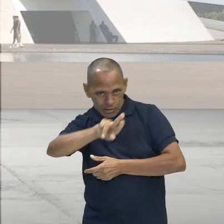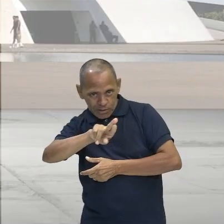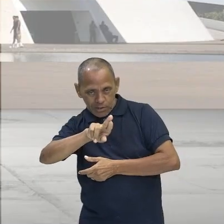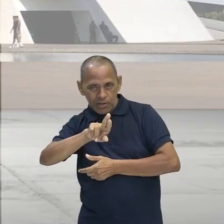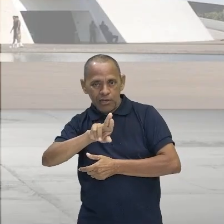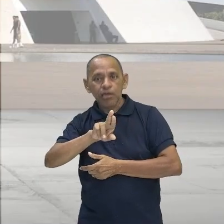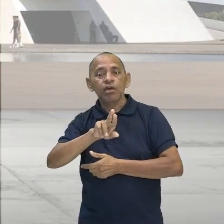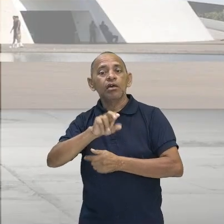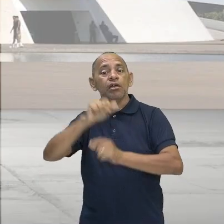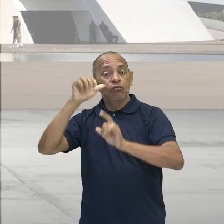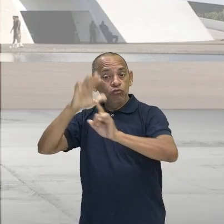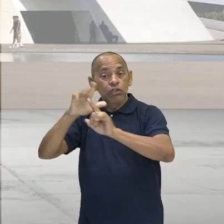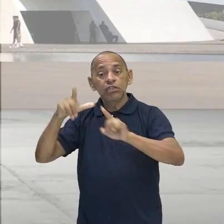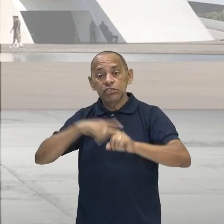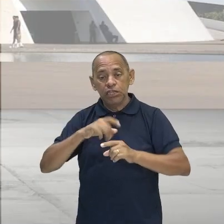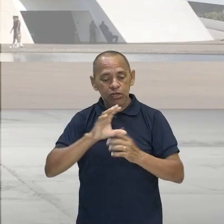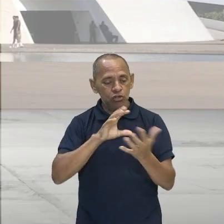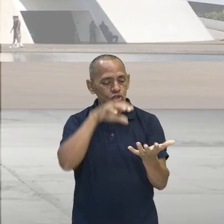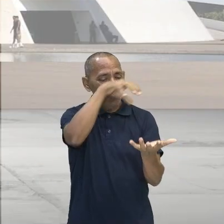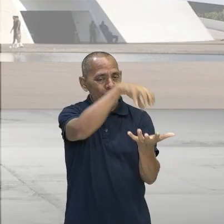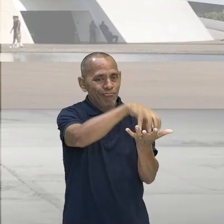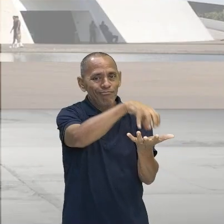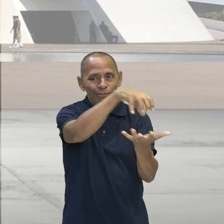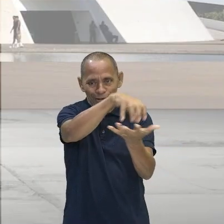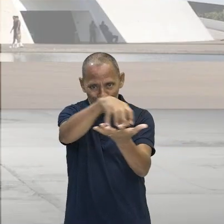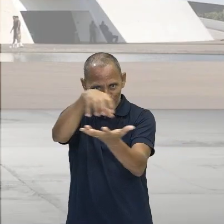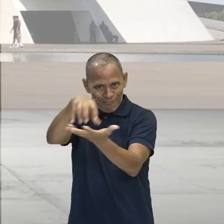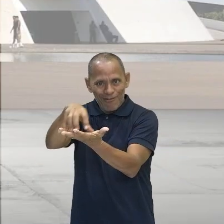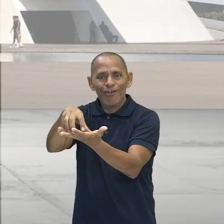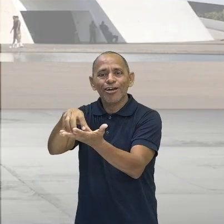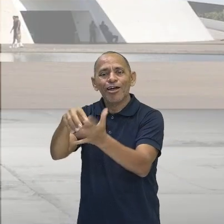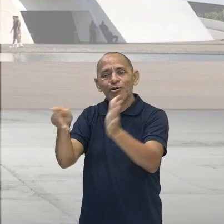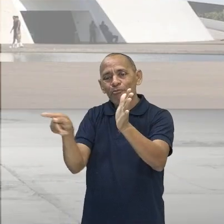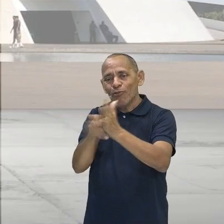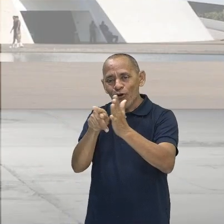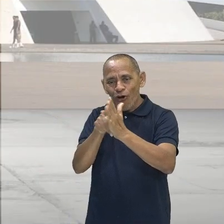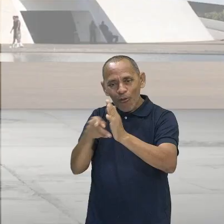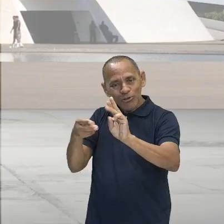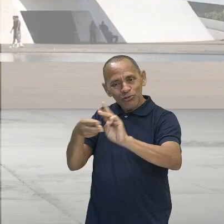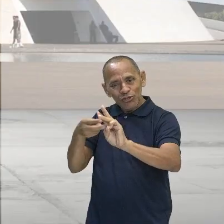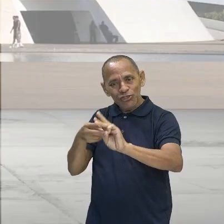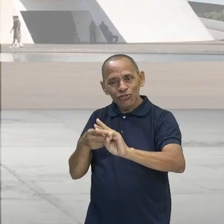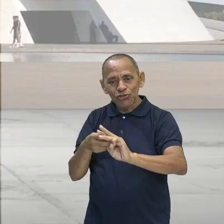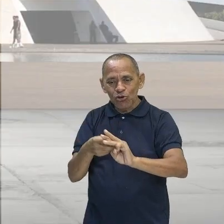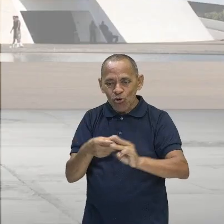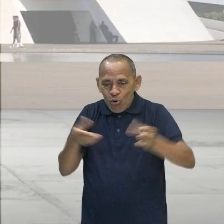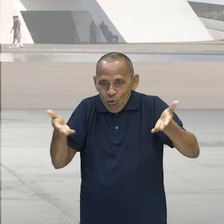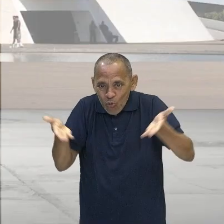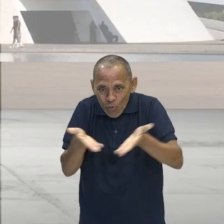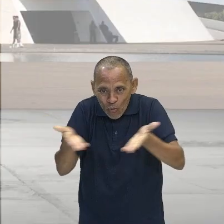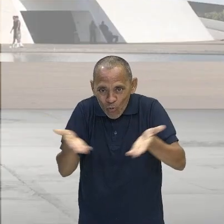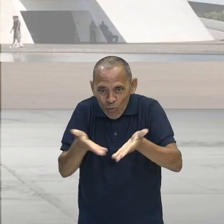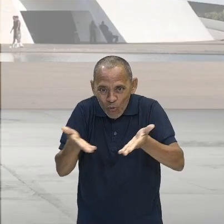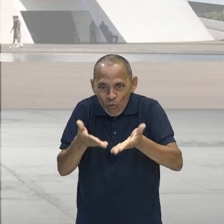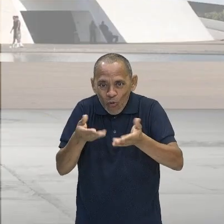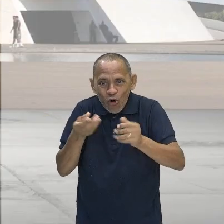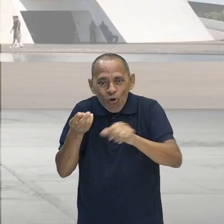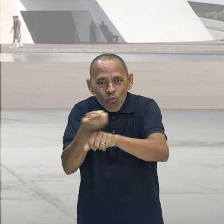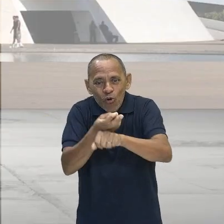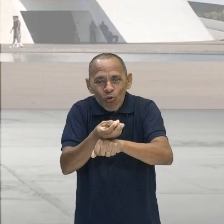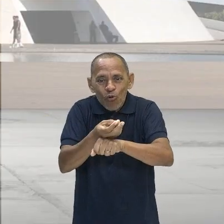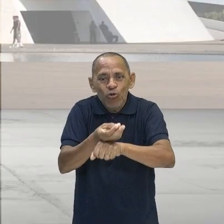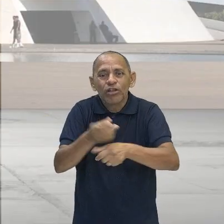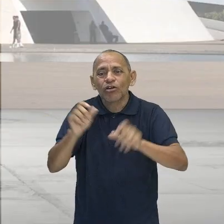Então vejam que o moderno, o atual, começa a beber, a buscar na fonte das